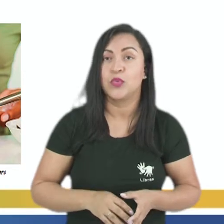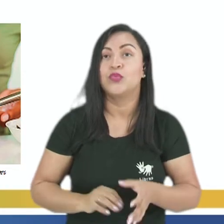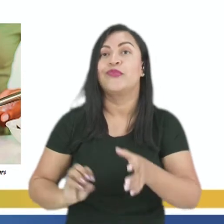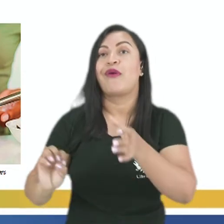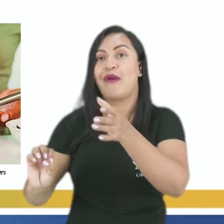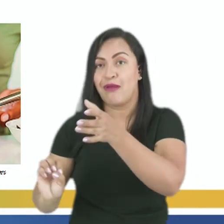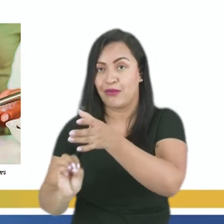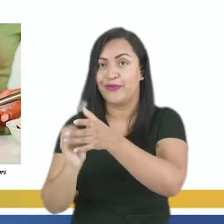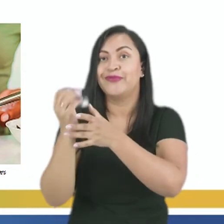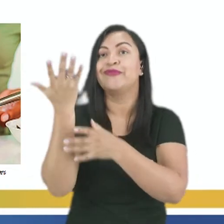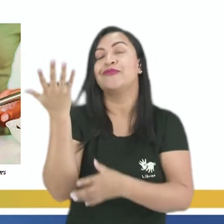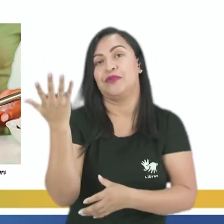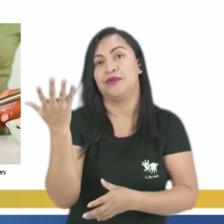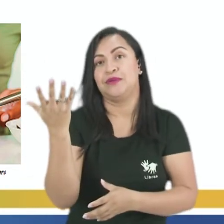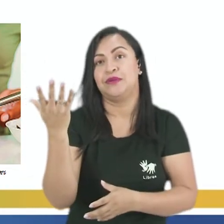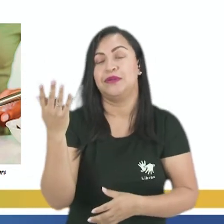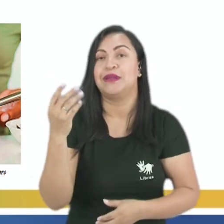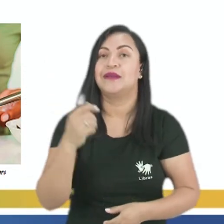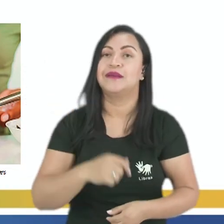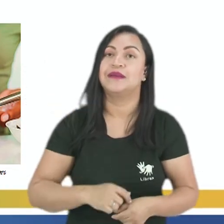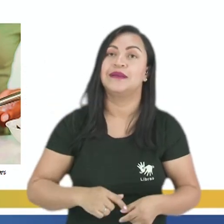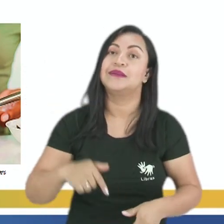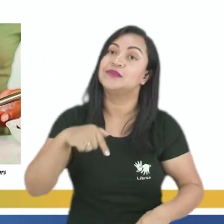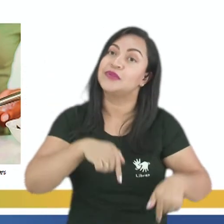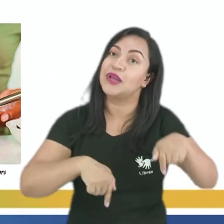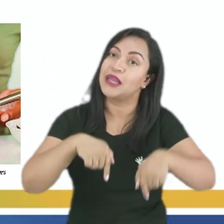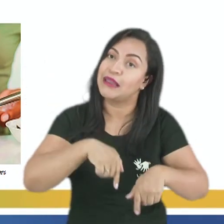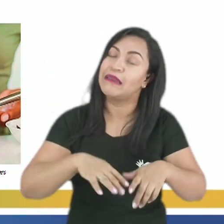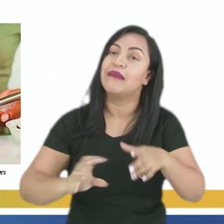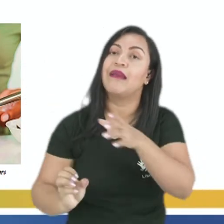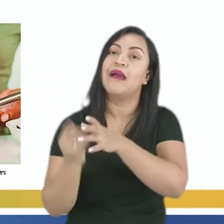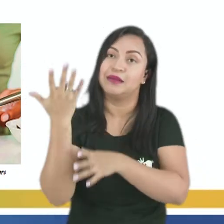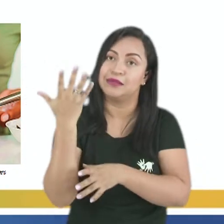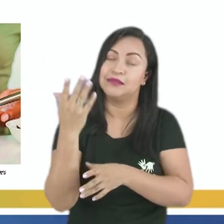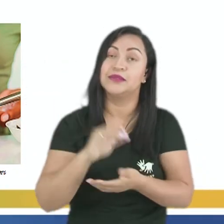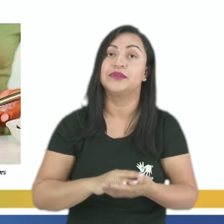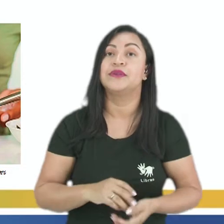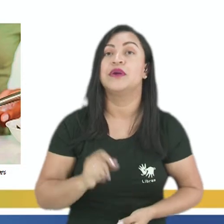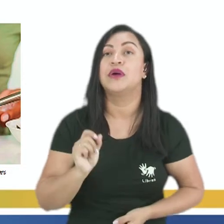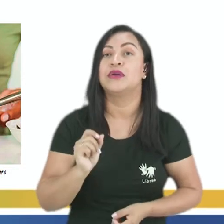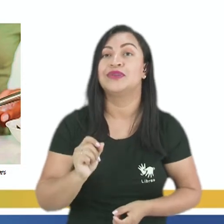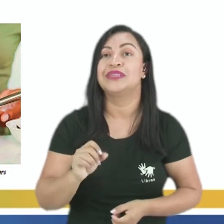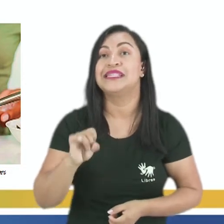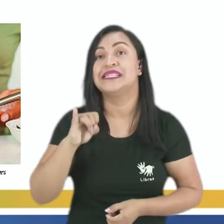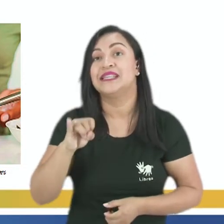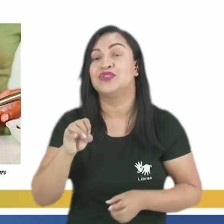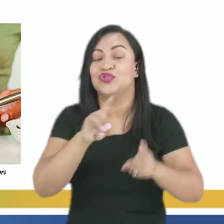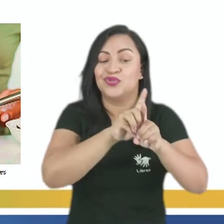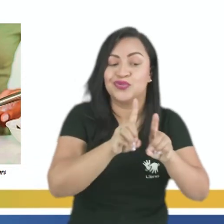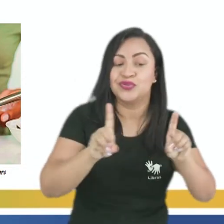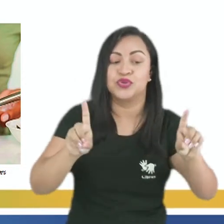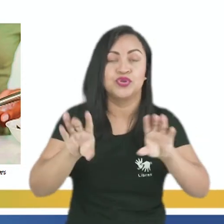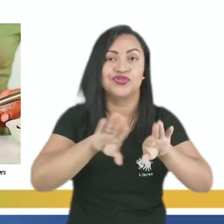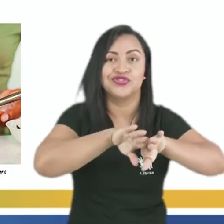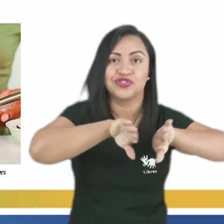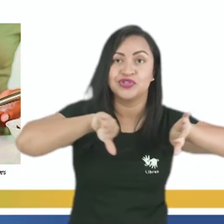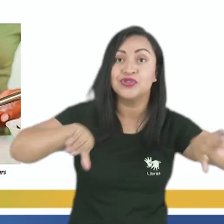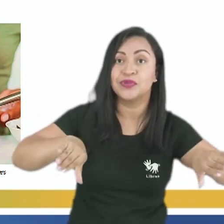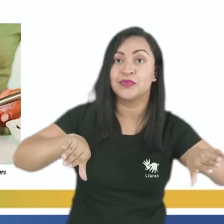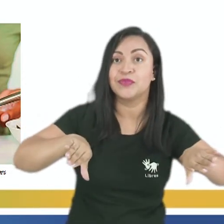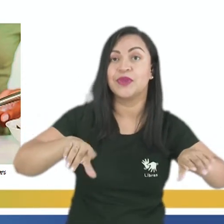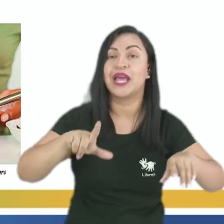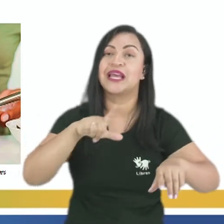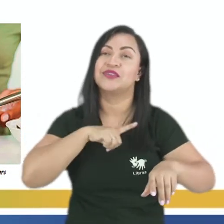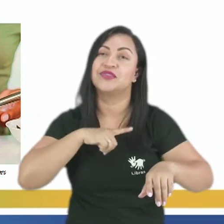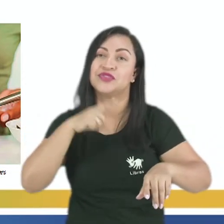sofre essa reação, a formação do sal, se a gente fizer uma dissociação ali, a gente vai observar que tem a